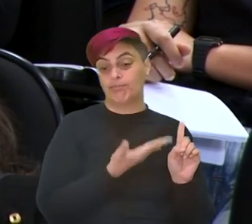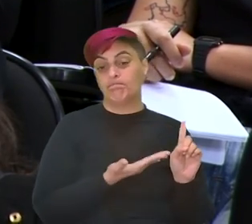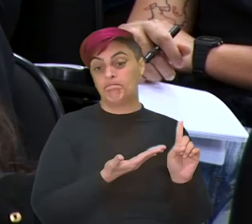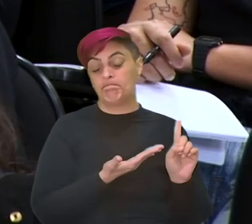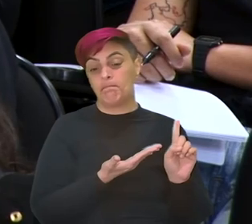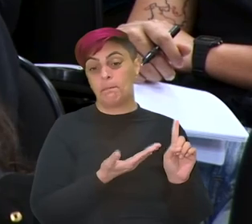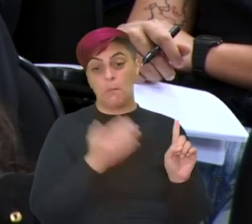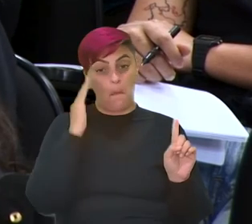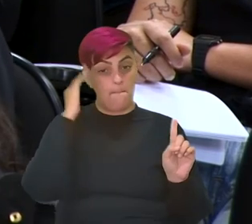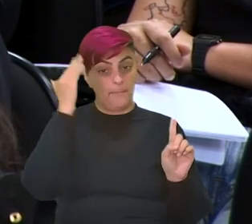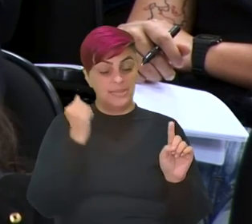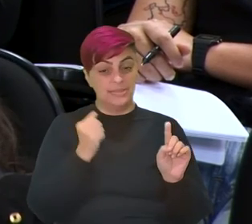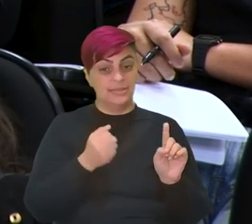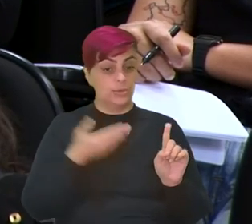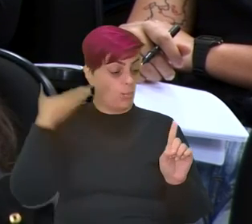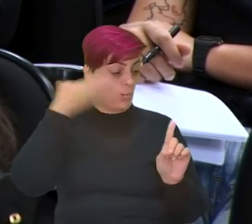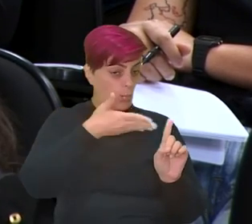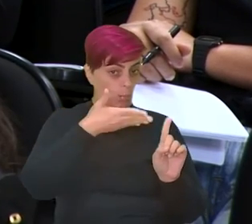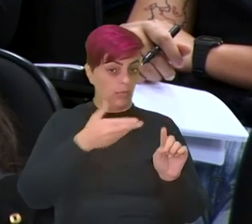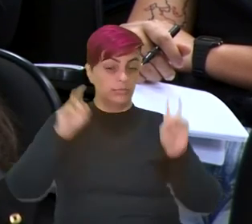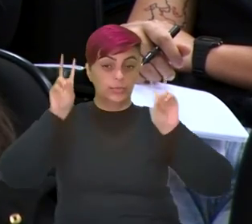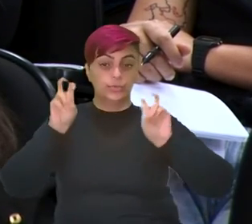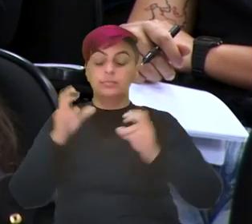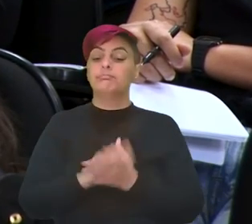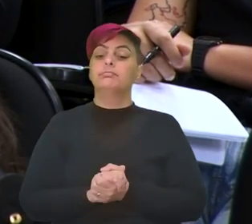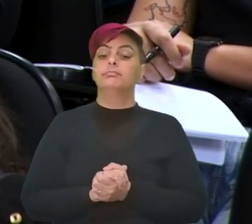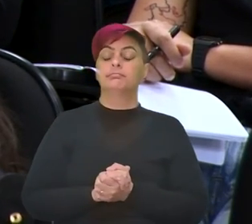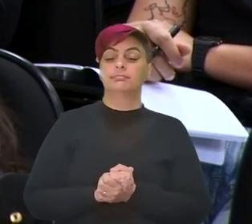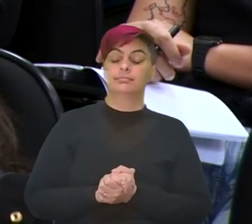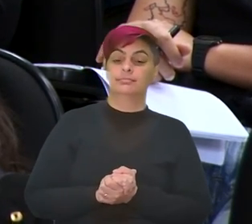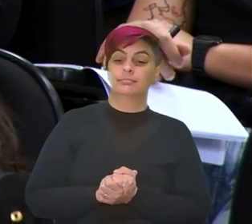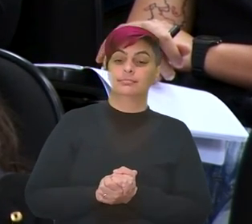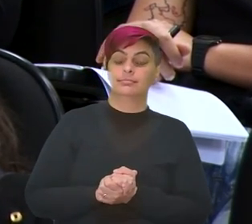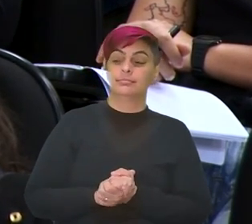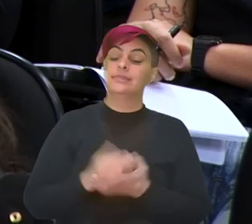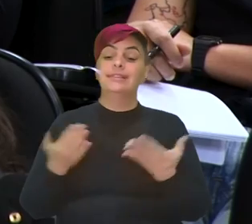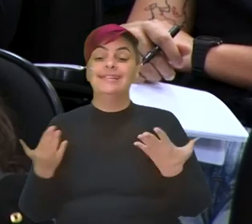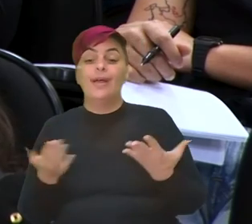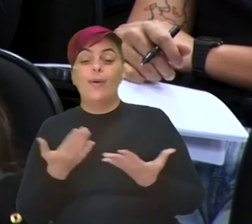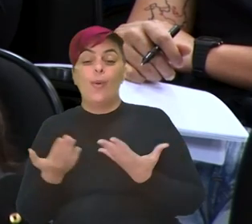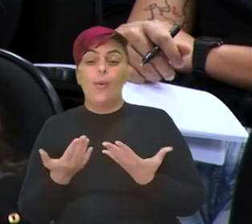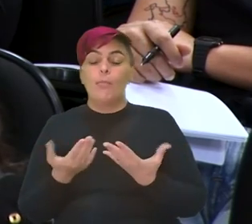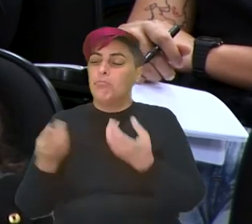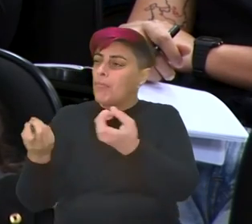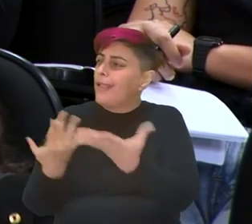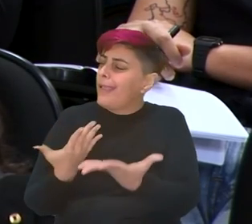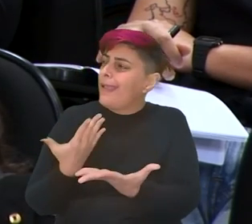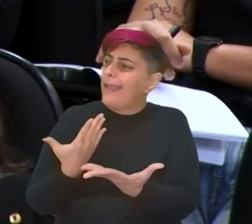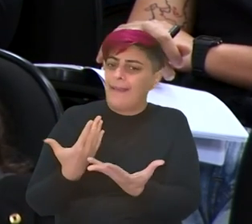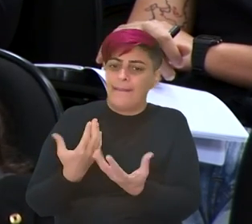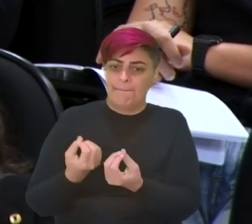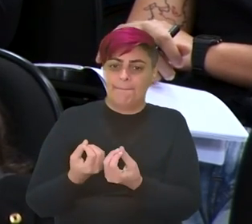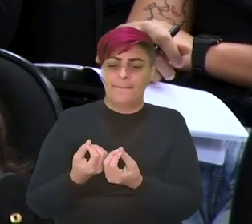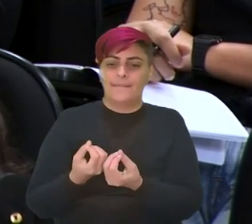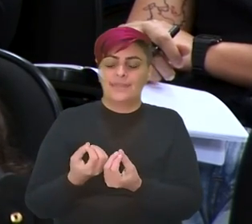seja a principal referência nessa discussão. O que a senhora, assim, quer dizer quando diz